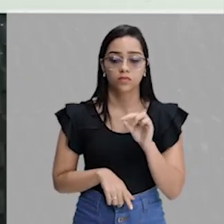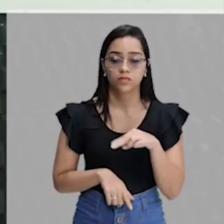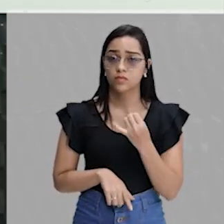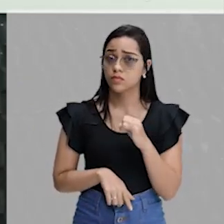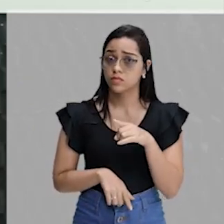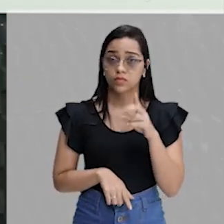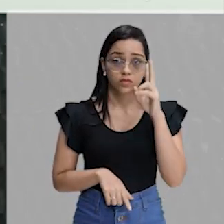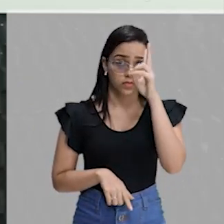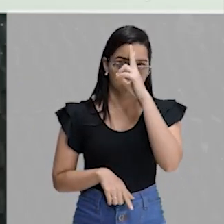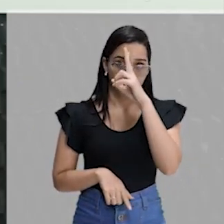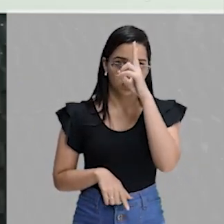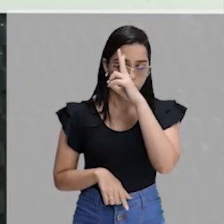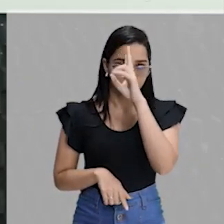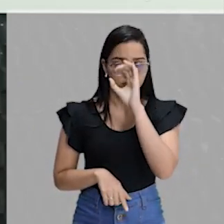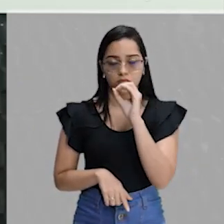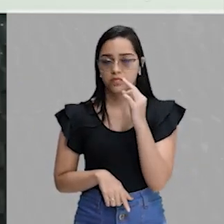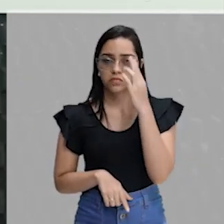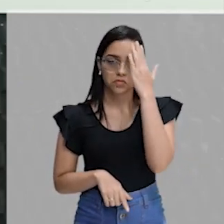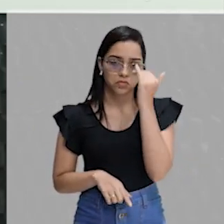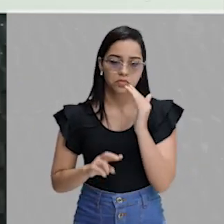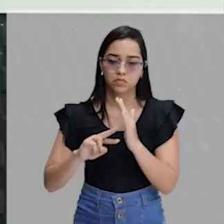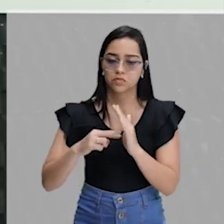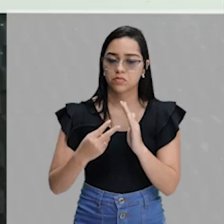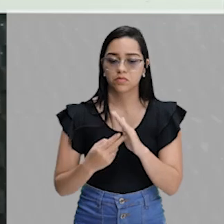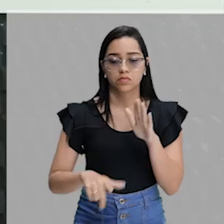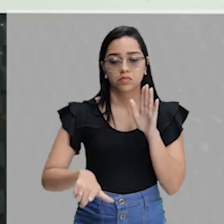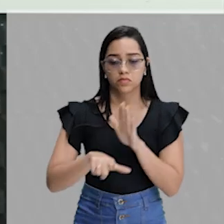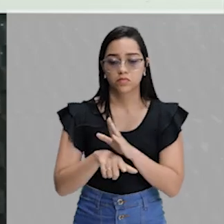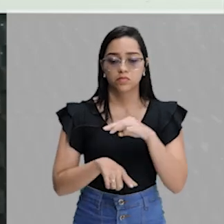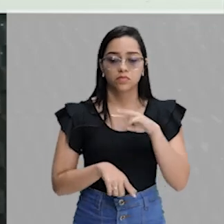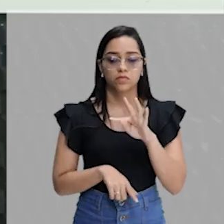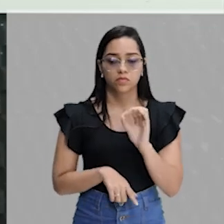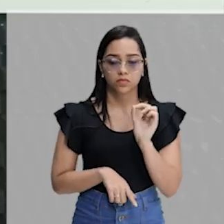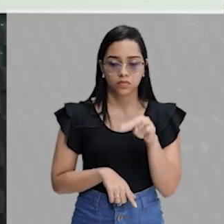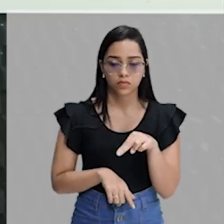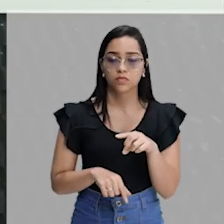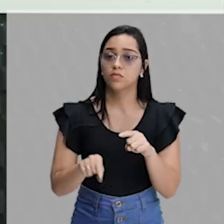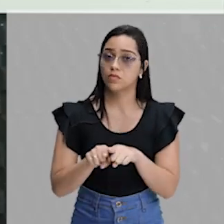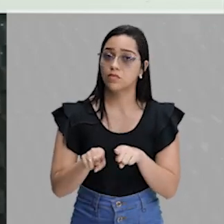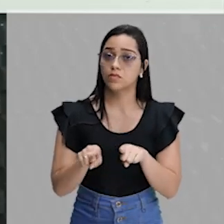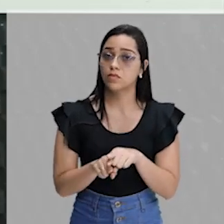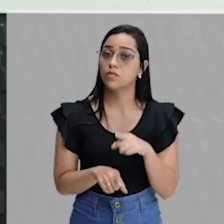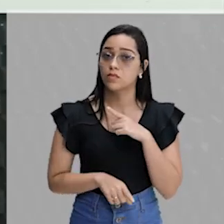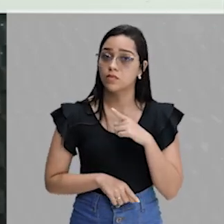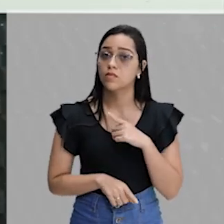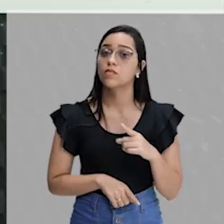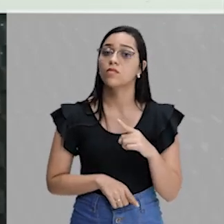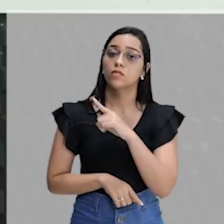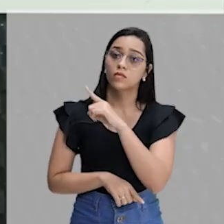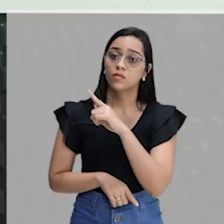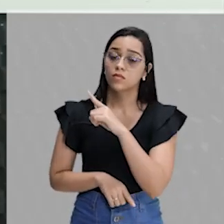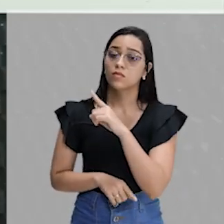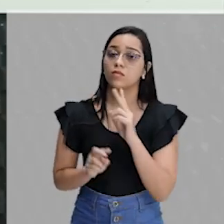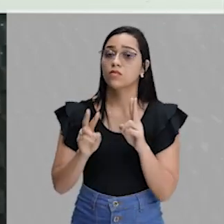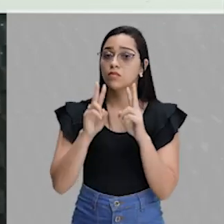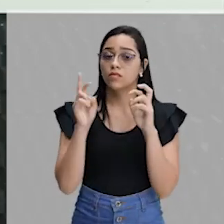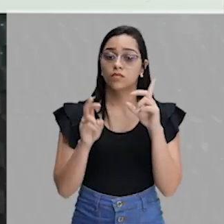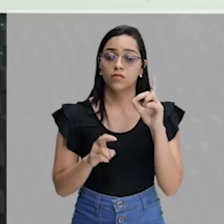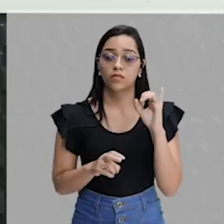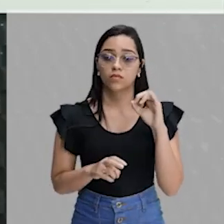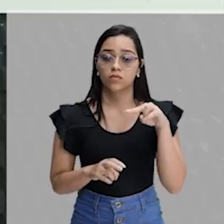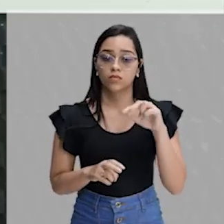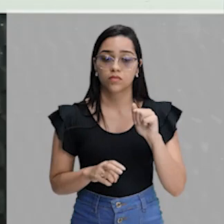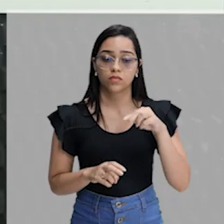não lembra ou não sabe o que são as leis de Newton, né? As 3 leis de Newton, você pode retornar ao assunto de